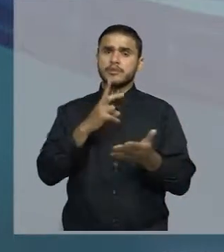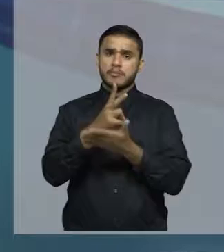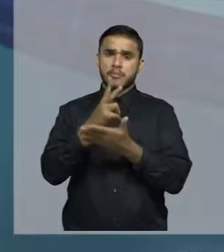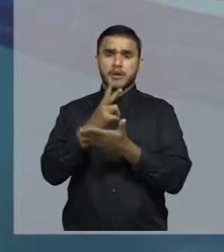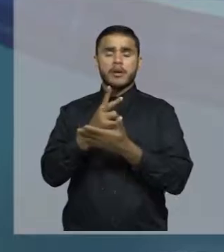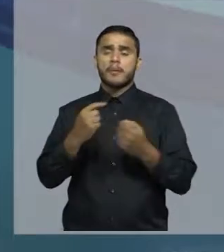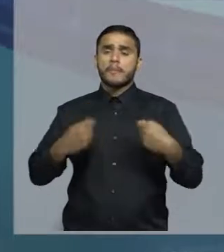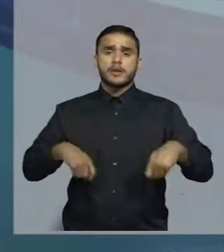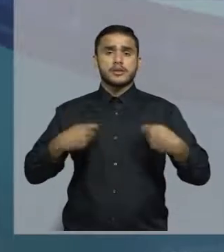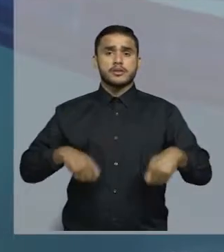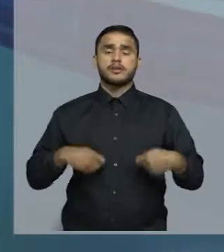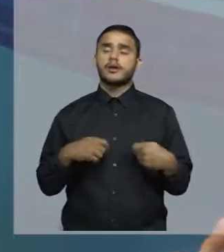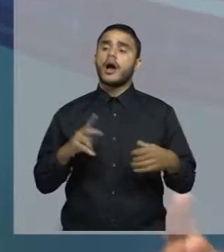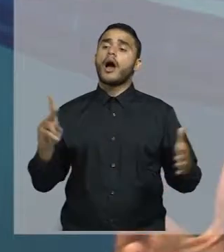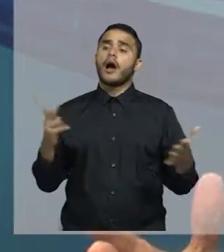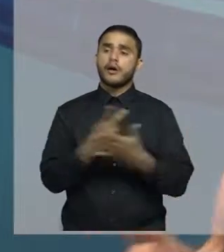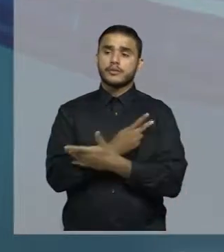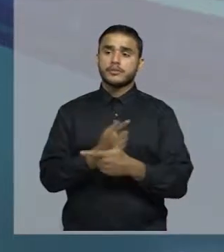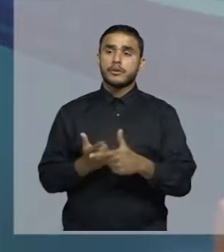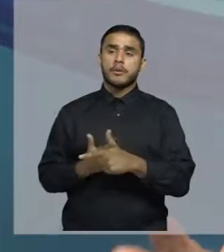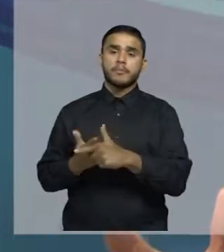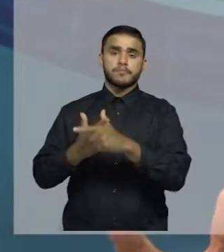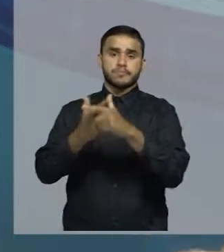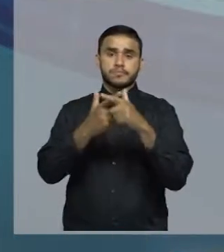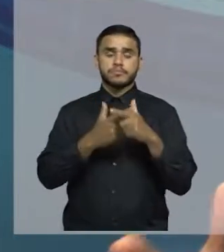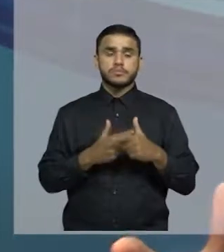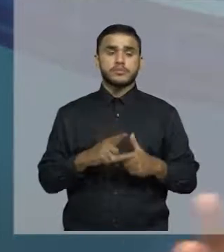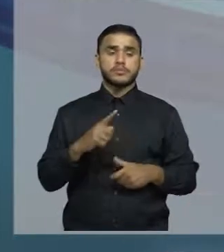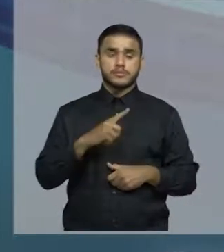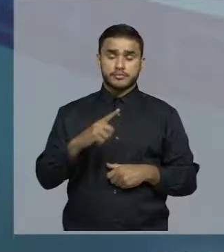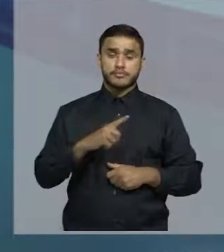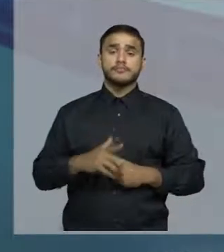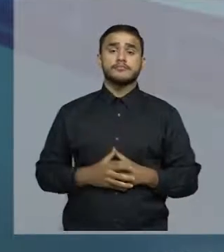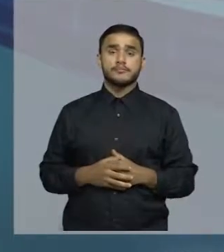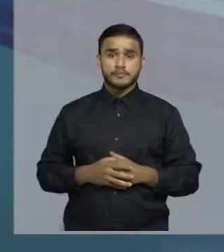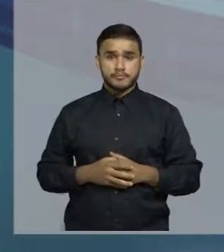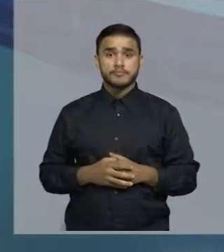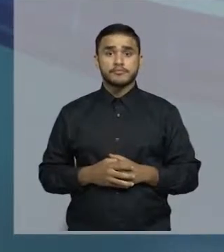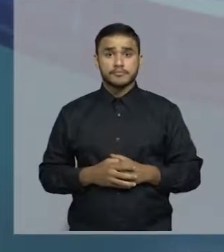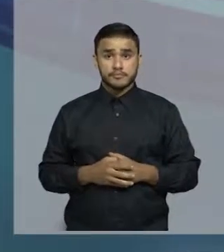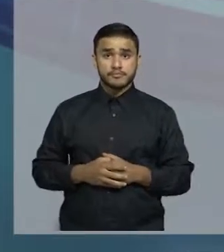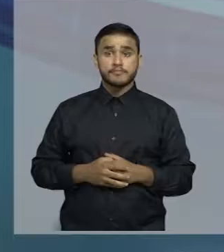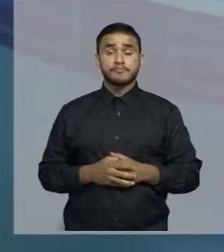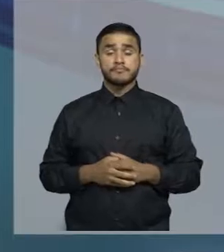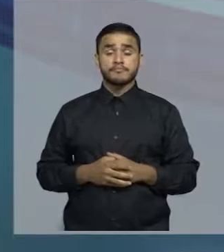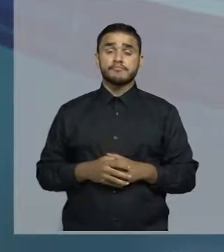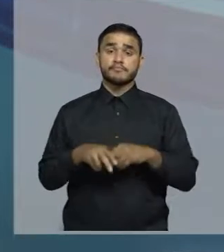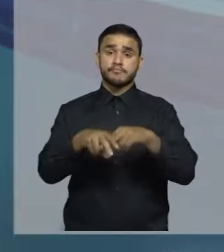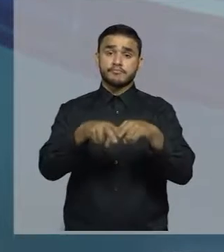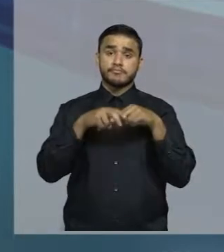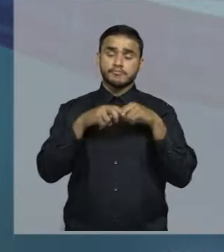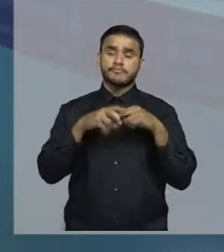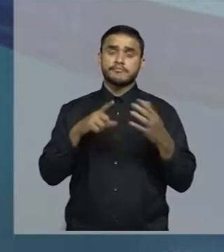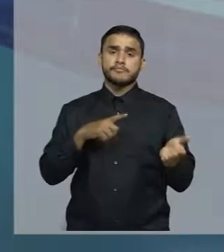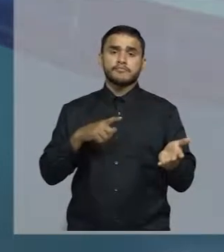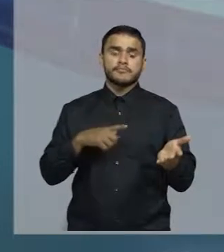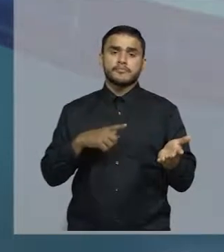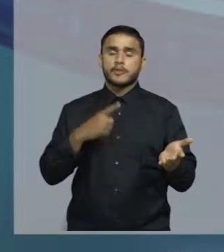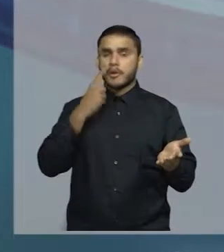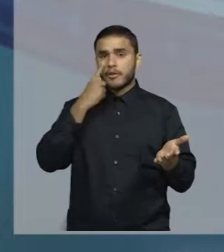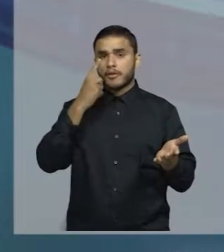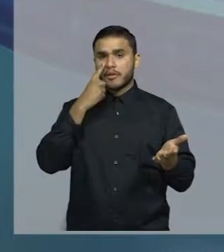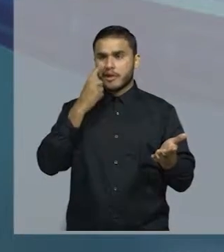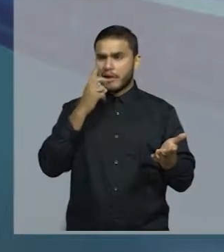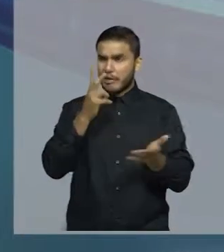ser preservadas, mas que podem ser suspensas transitoriamente para enfrentar esse tipo de coisa. E certamente não há que